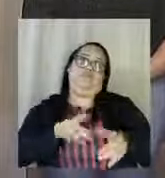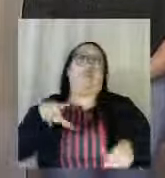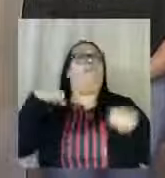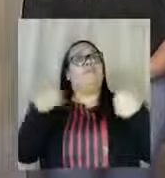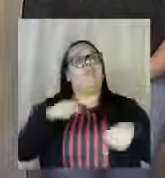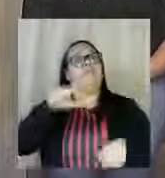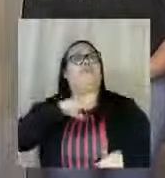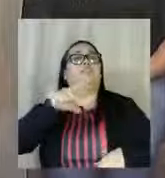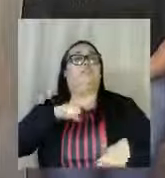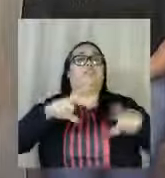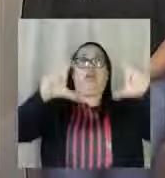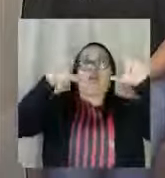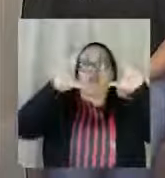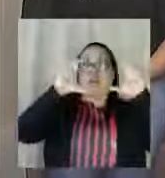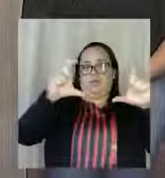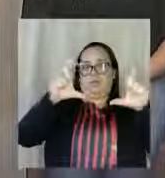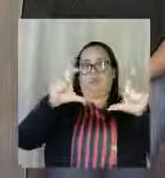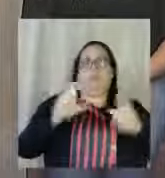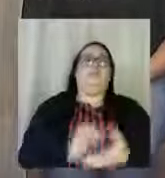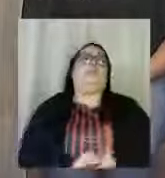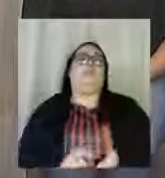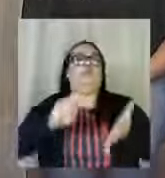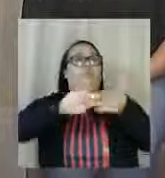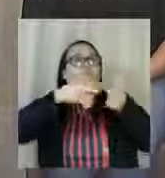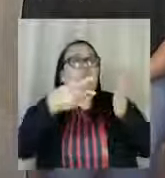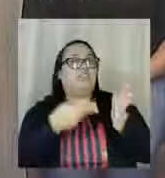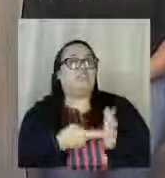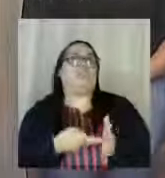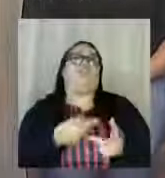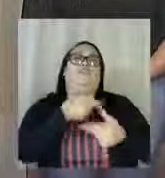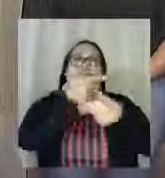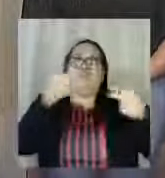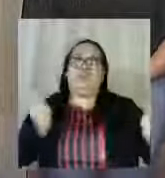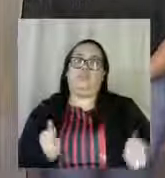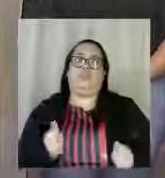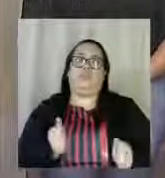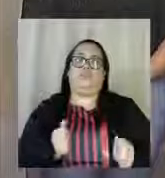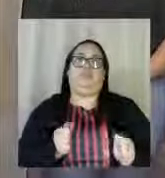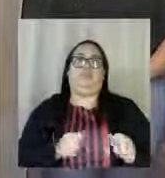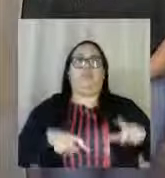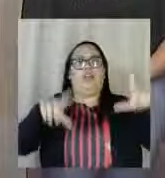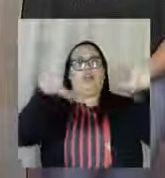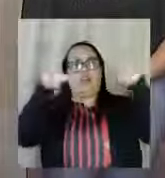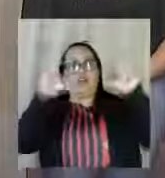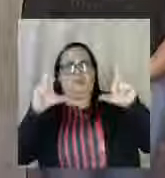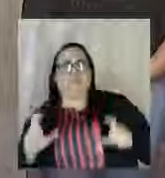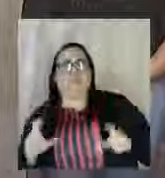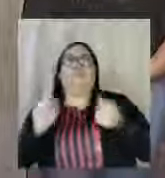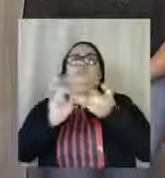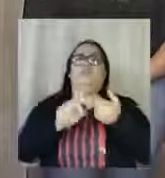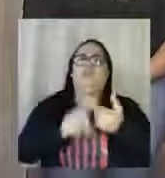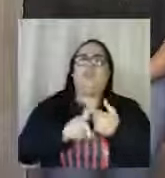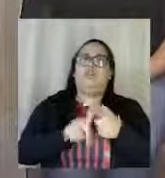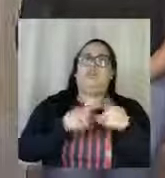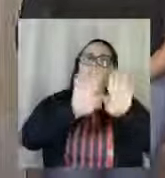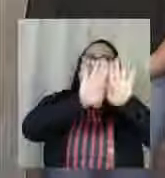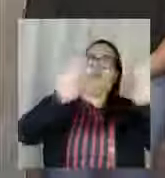escrevendo. Então, como ela vai entender o significado, né? A imagem, ela observava a imagem e o significado só.